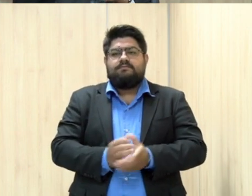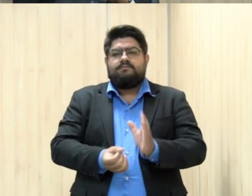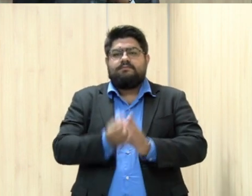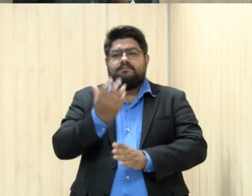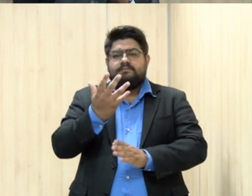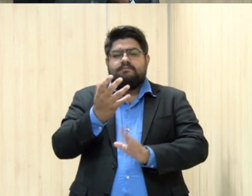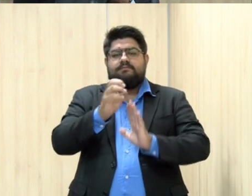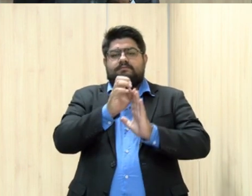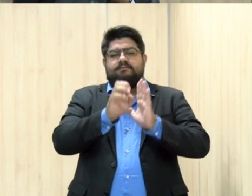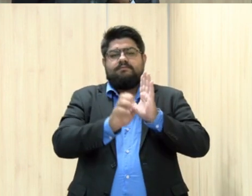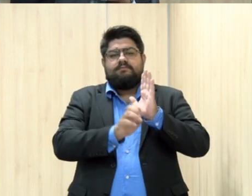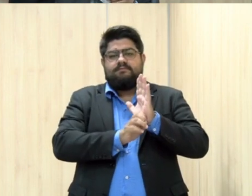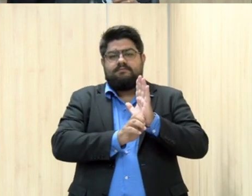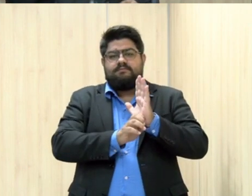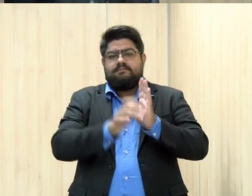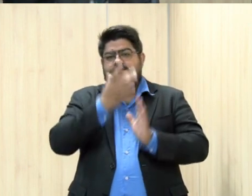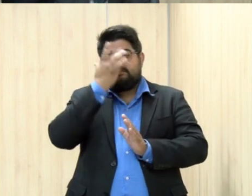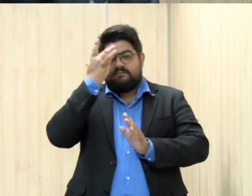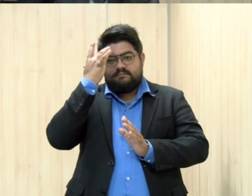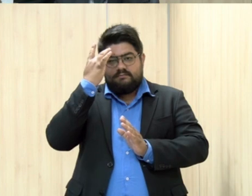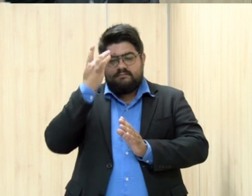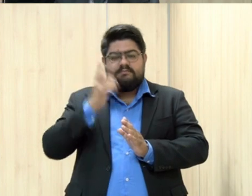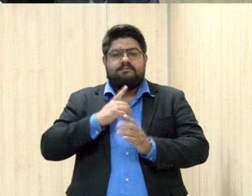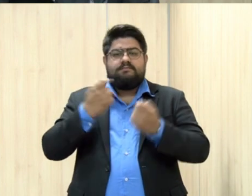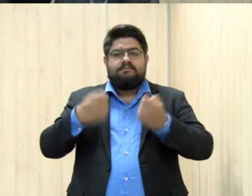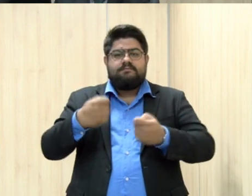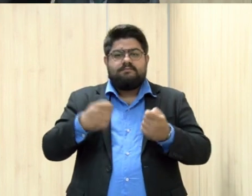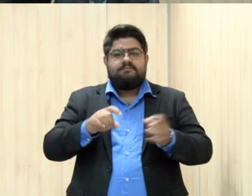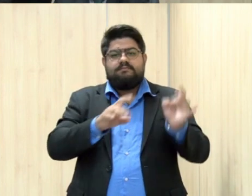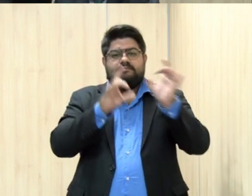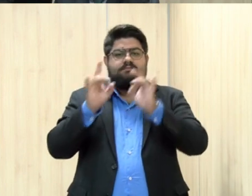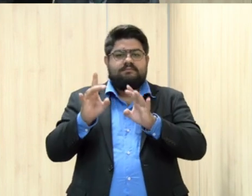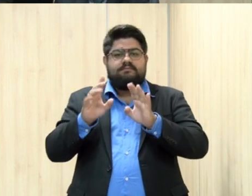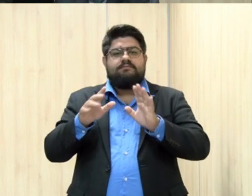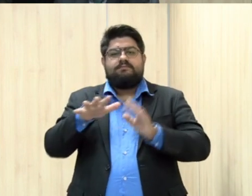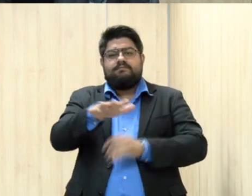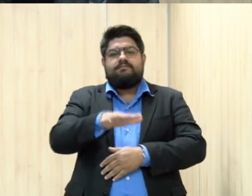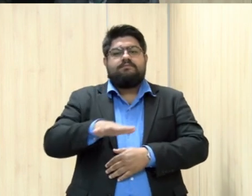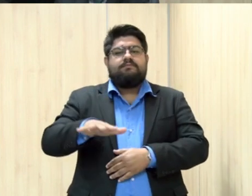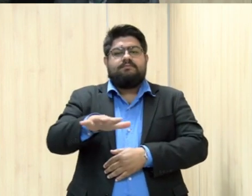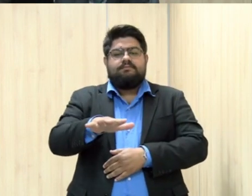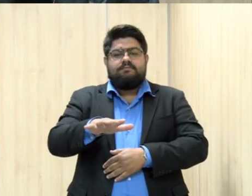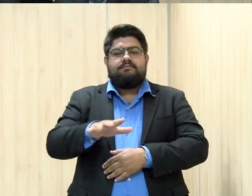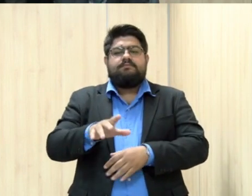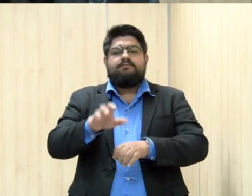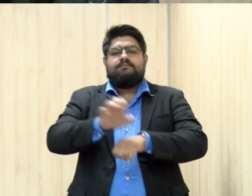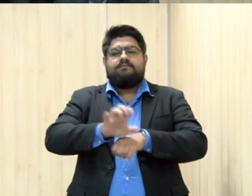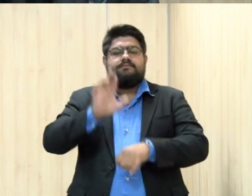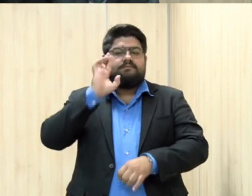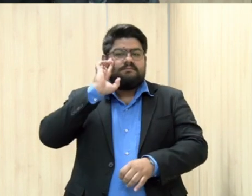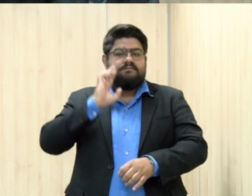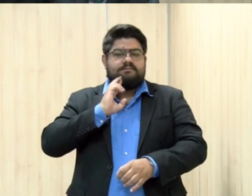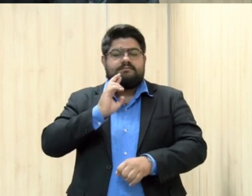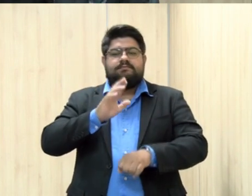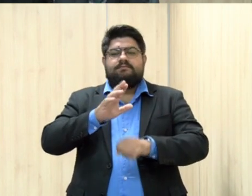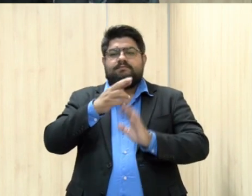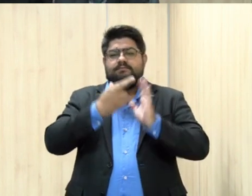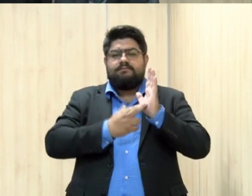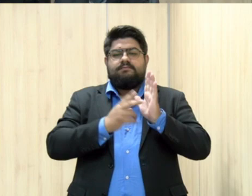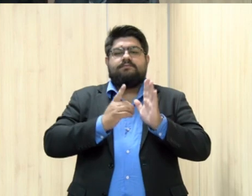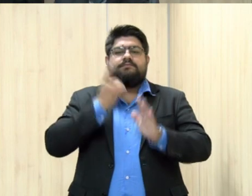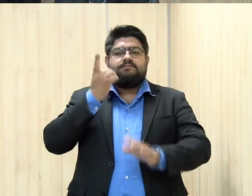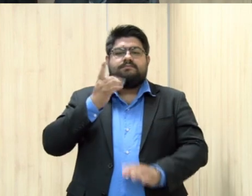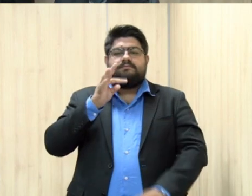o estatuto do portador de necessidades especiais nos limites territoriais no âmbito do Estado de Rondônia para relatar